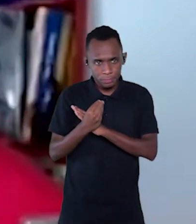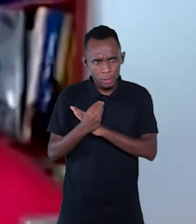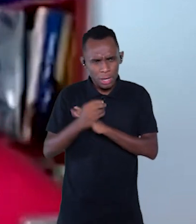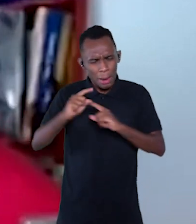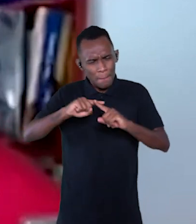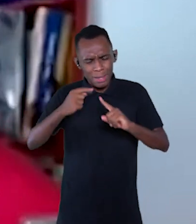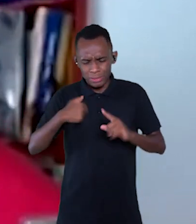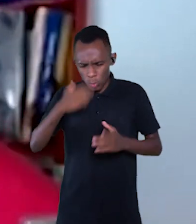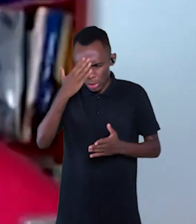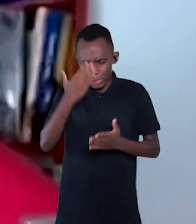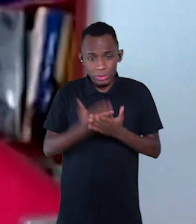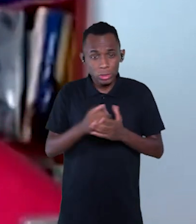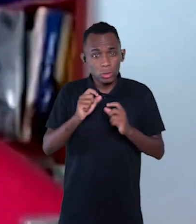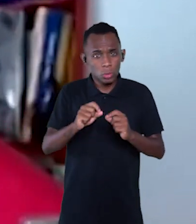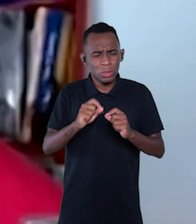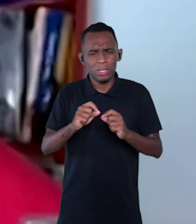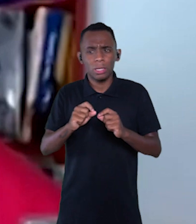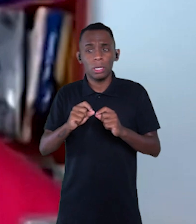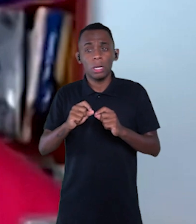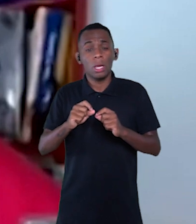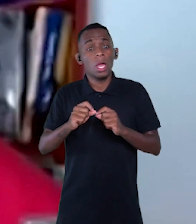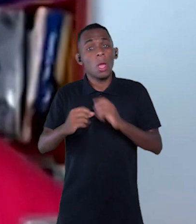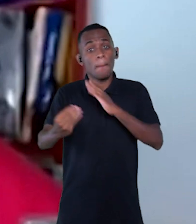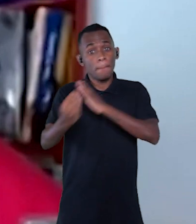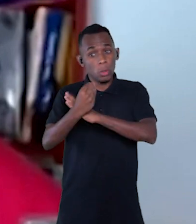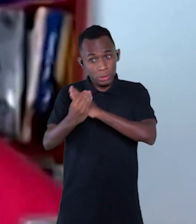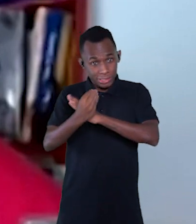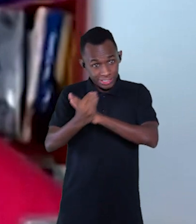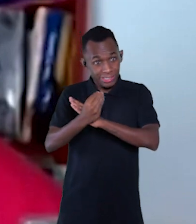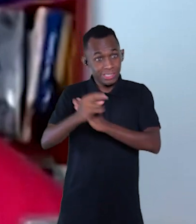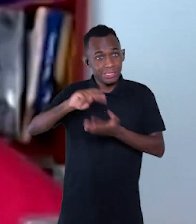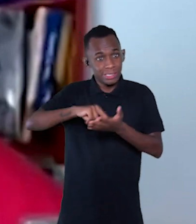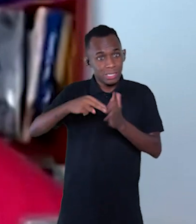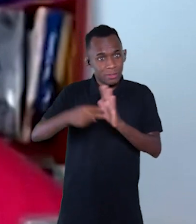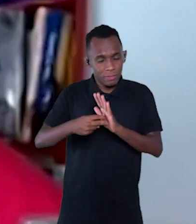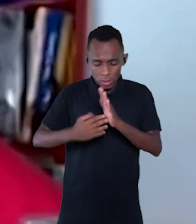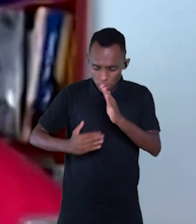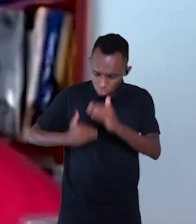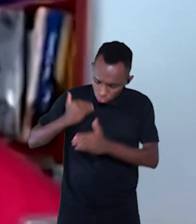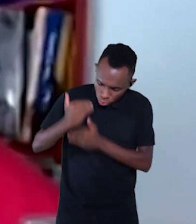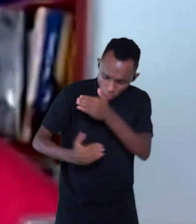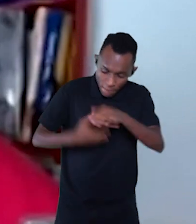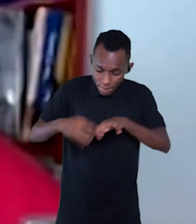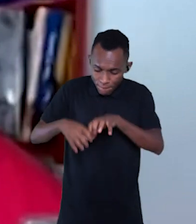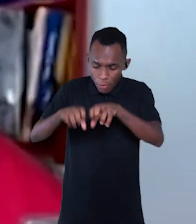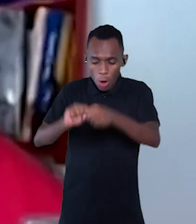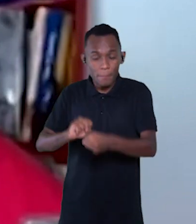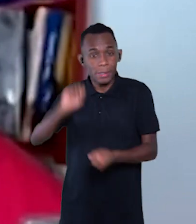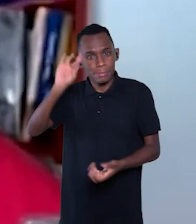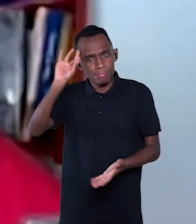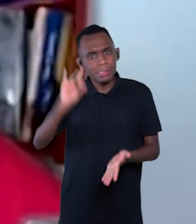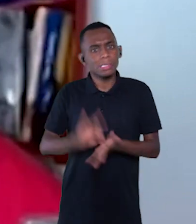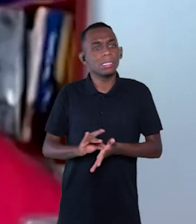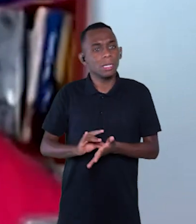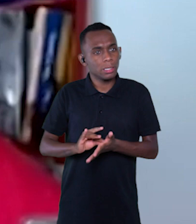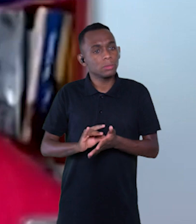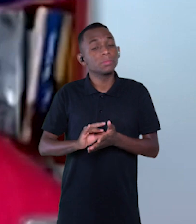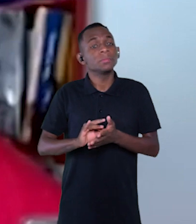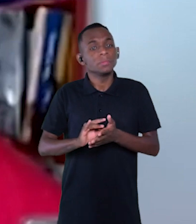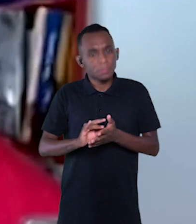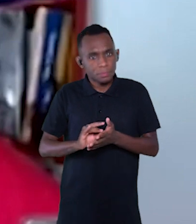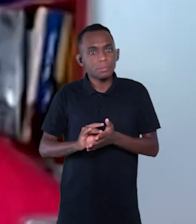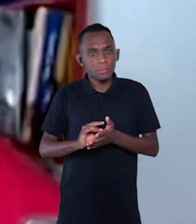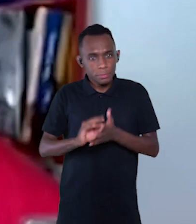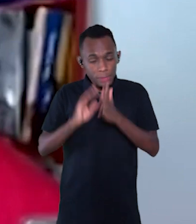protege não é a gente não se envolver, é a gente se formar adequadamente, se